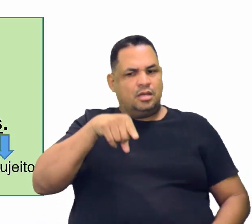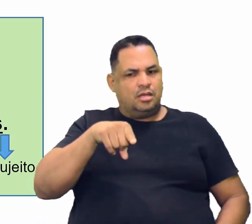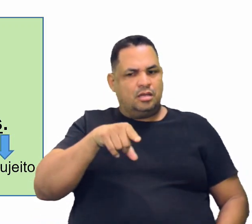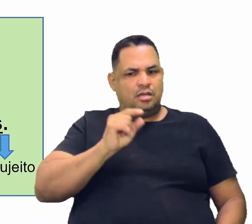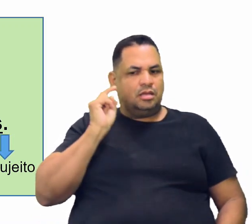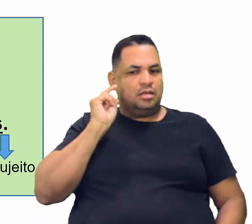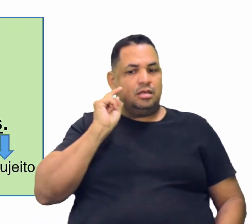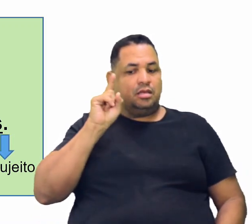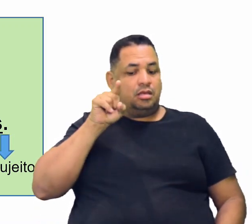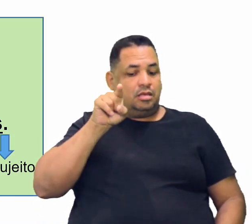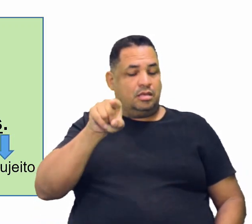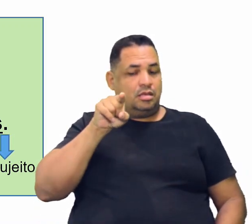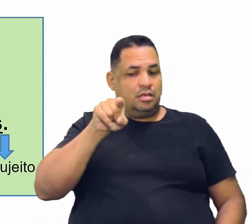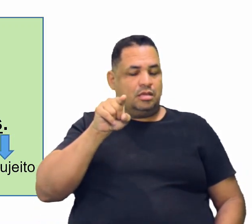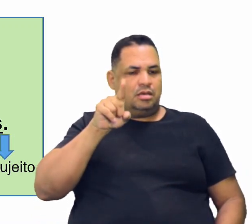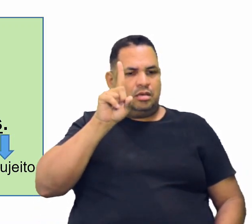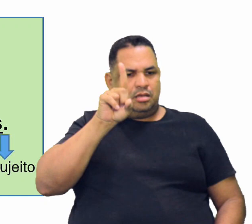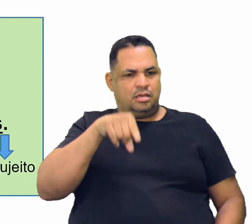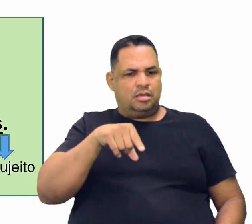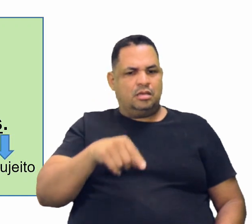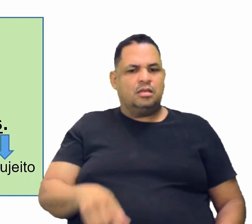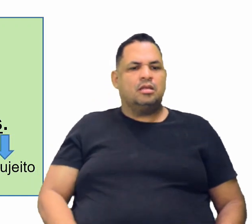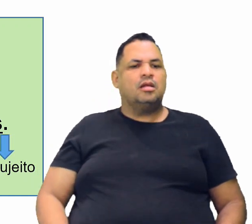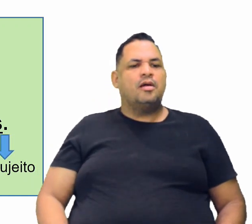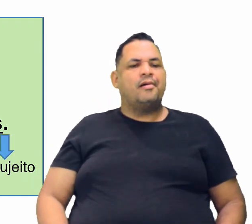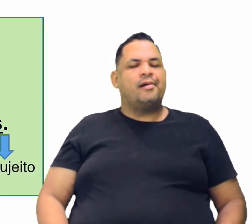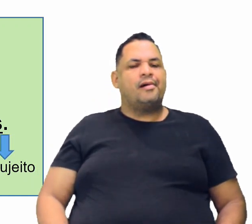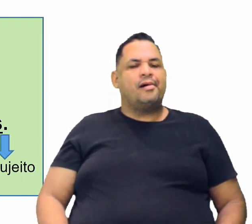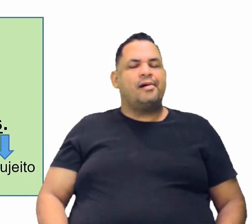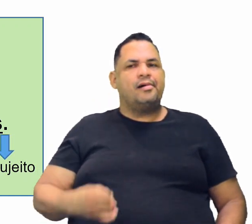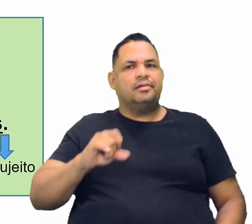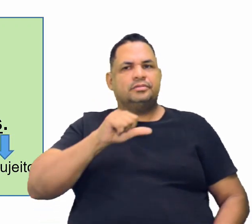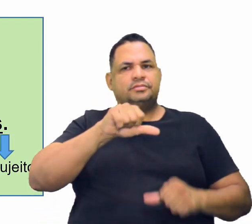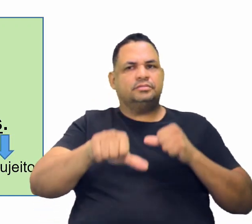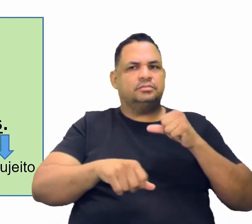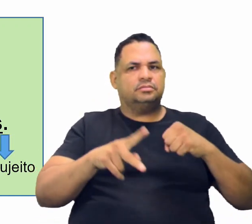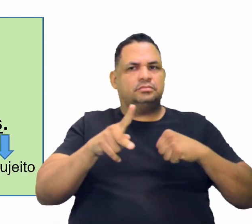é. João, se eu trocasse aqui pelo pronome